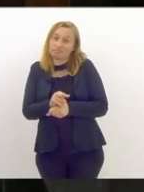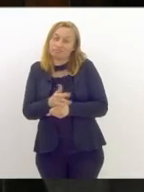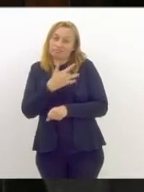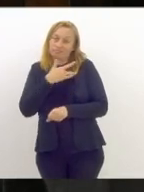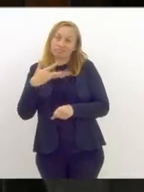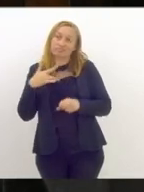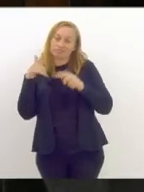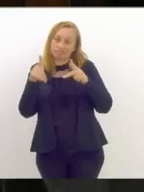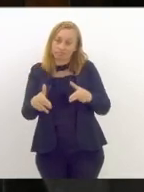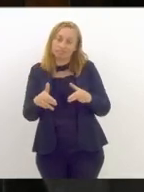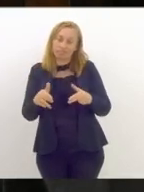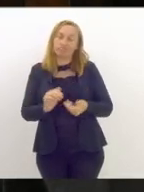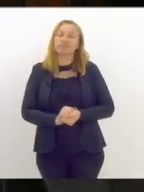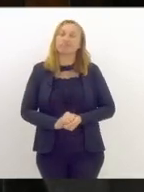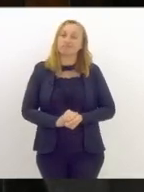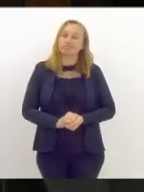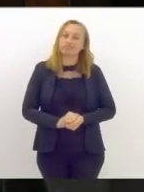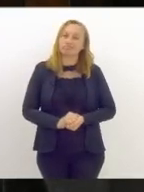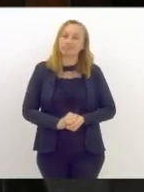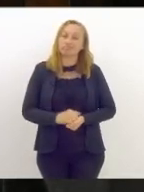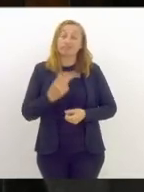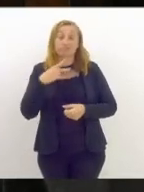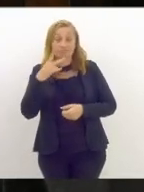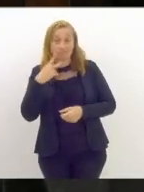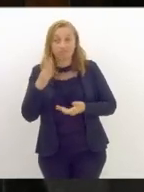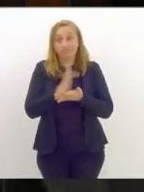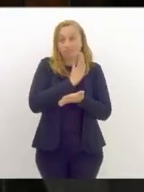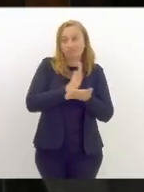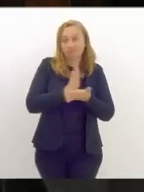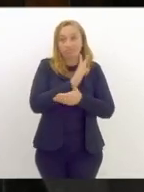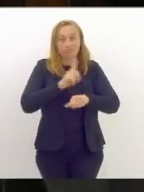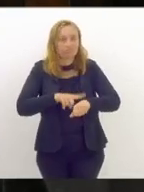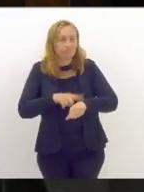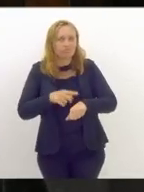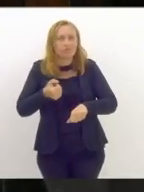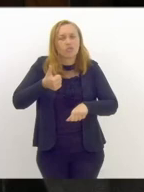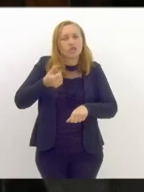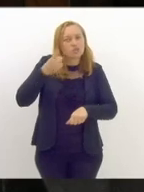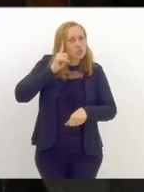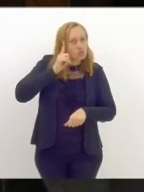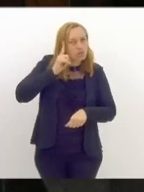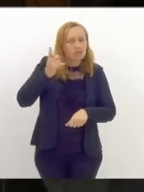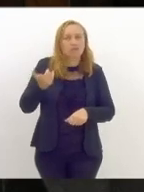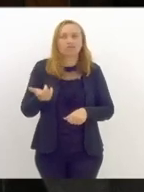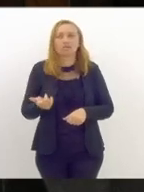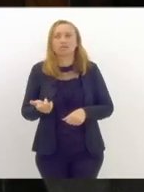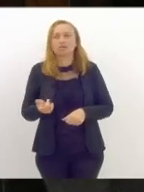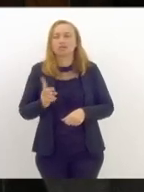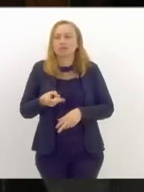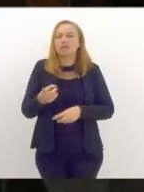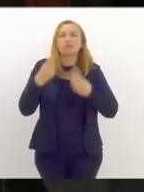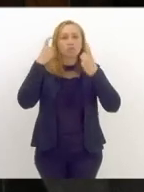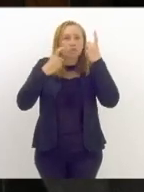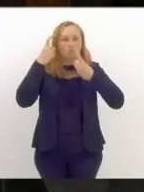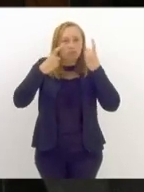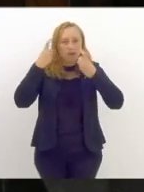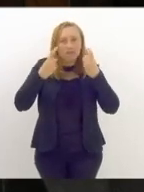mesma forma, a gente falava em alguns momentos, quase que diariamente, e ela sempre preocupada